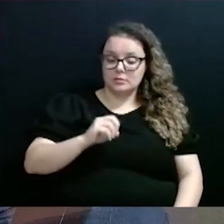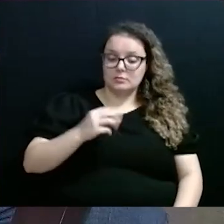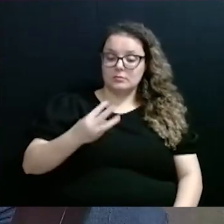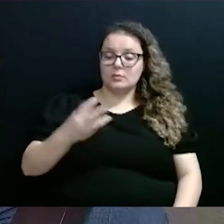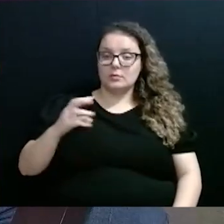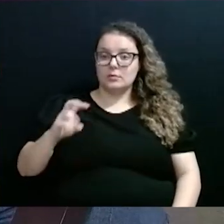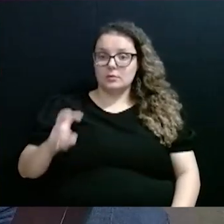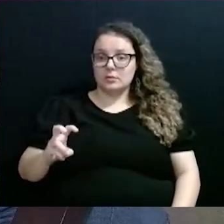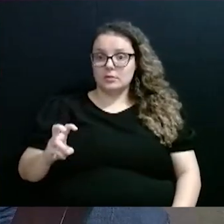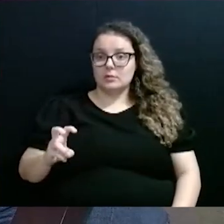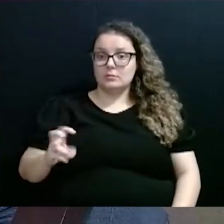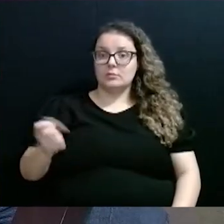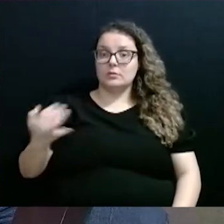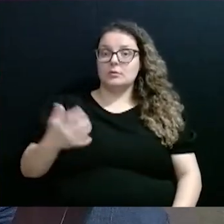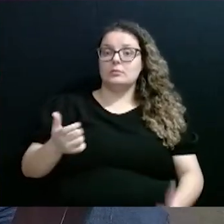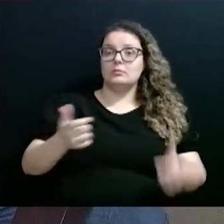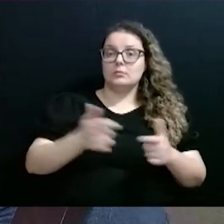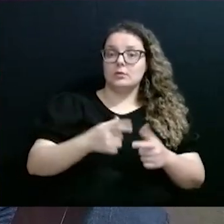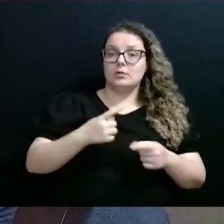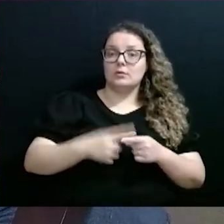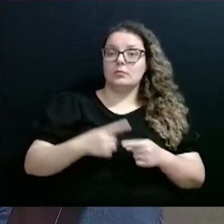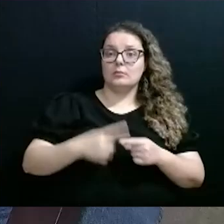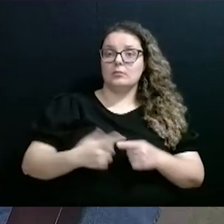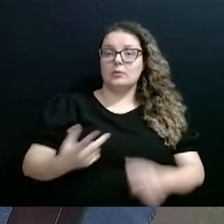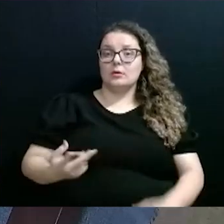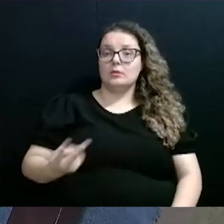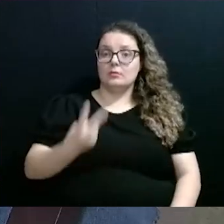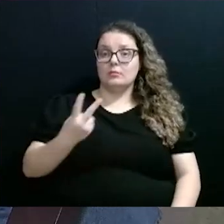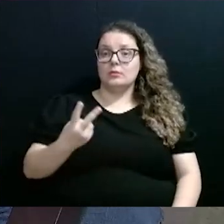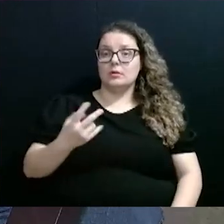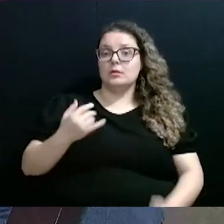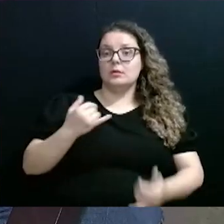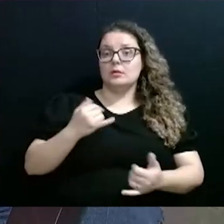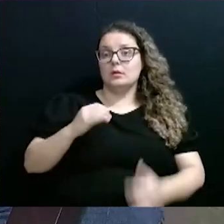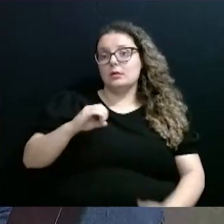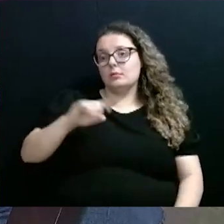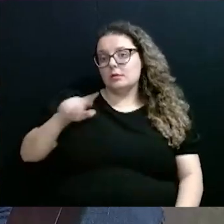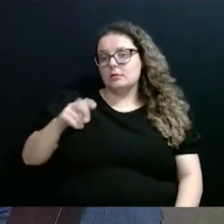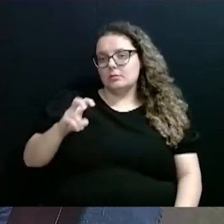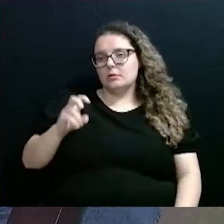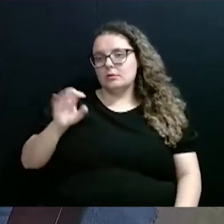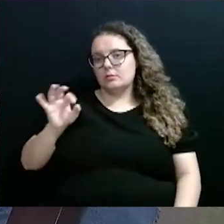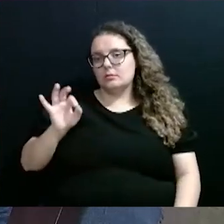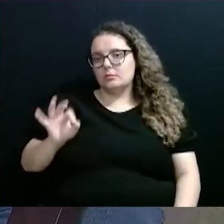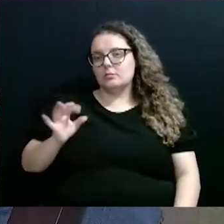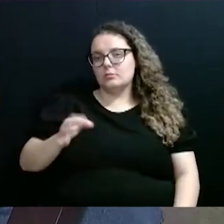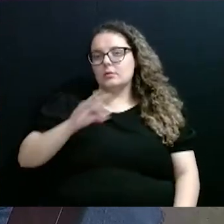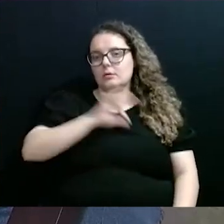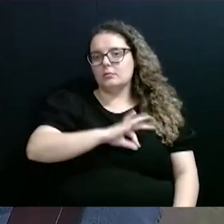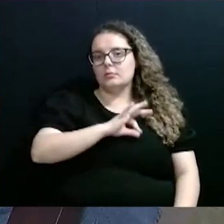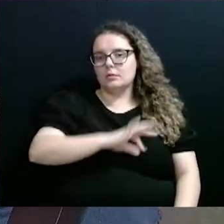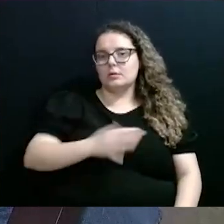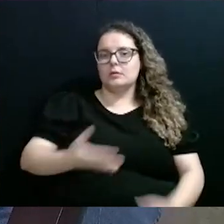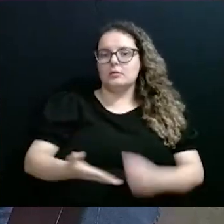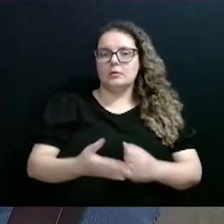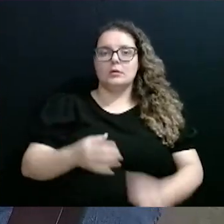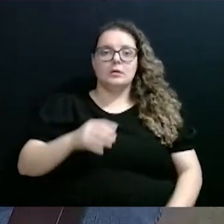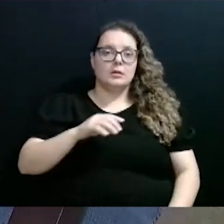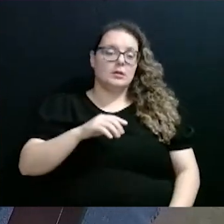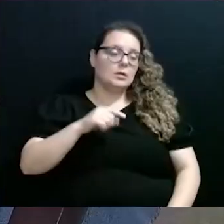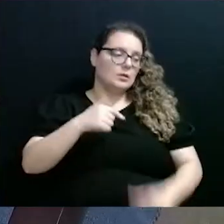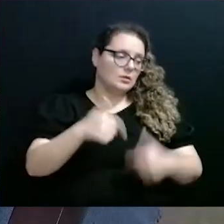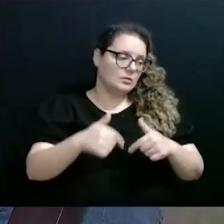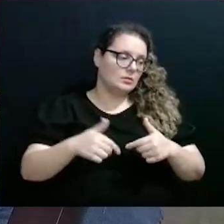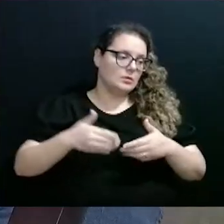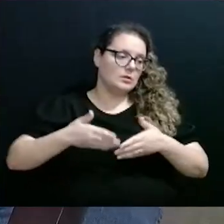essa quantidade caia, porque o valor tende a ser até 1,5 salário mínimo mais ou menos. A ideia é mais ou menos essa. E Eli, os trabalhadores